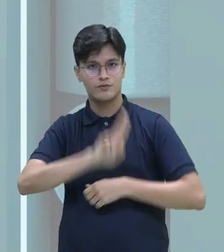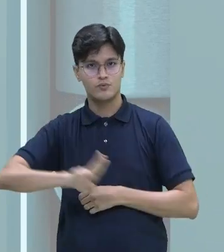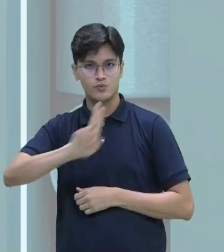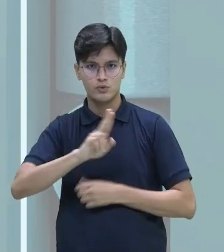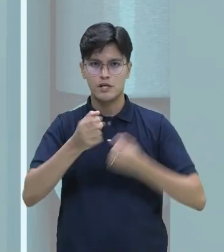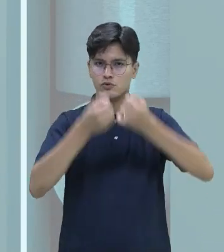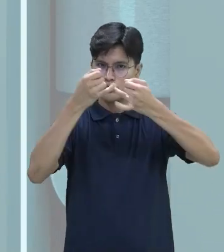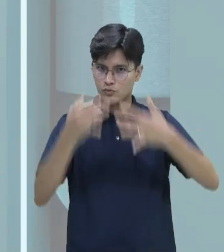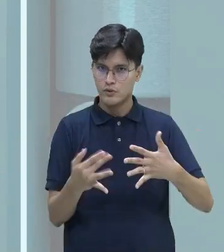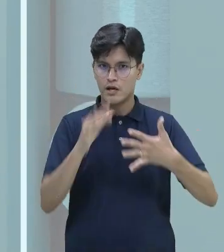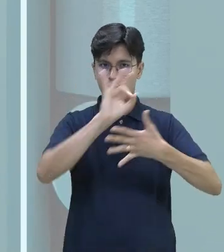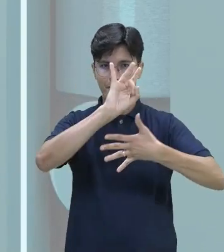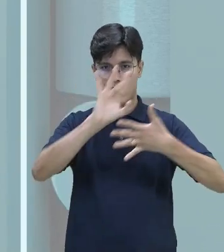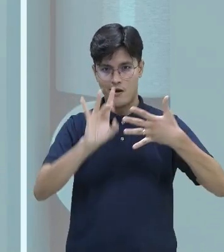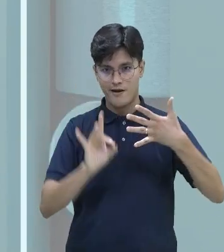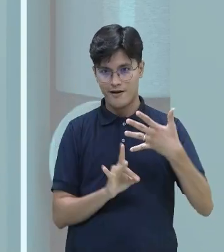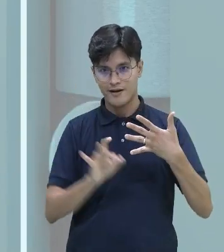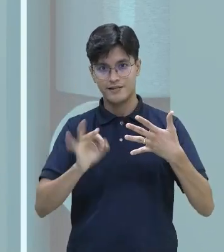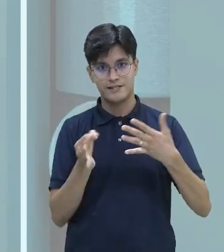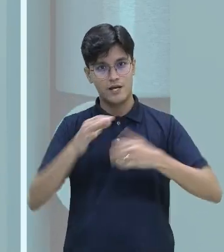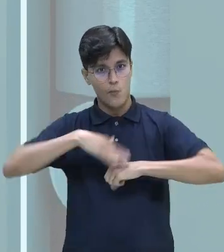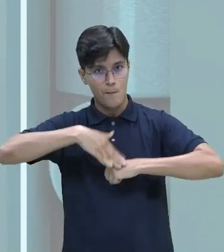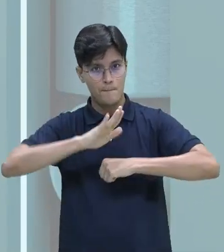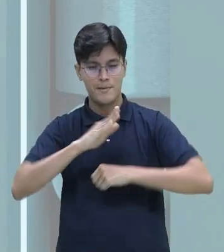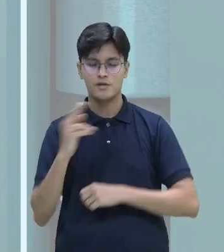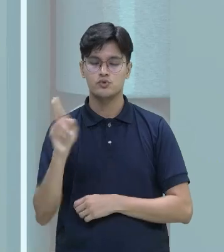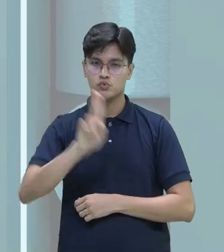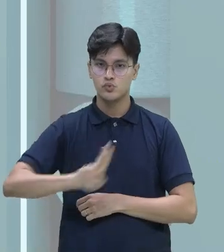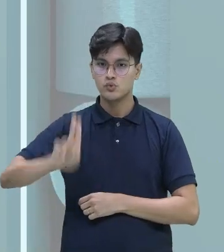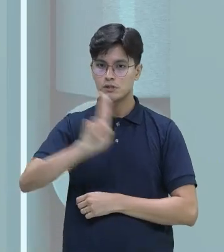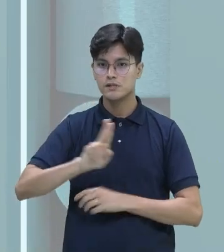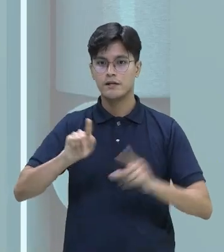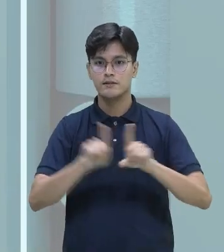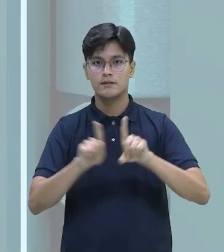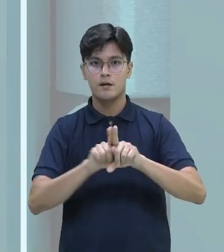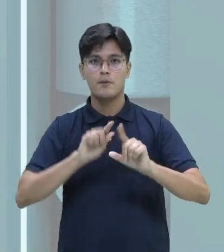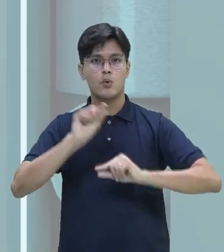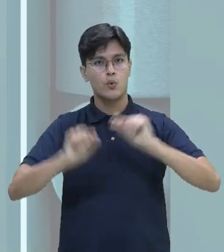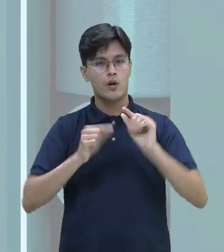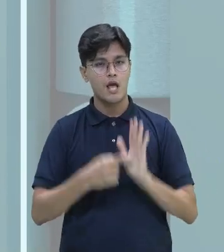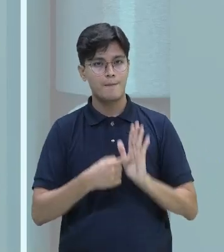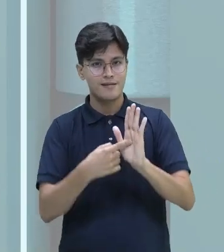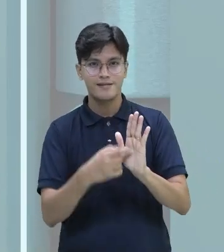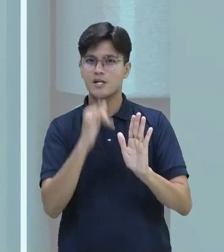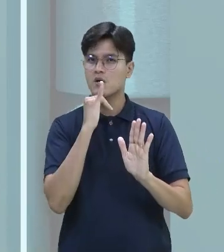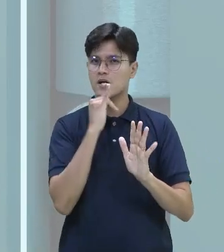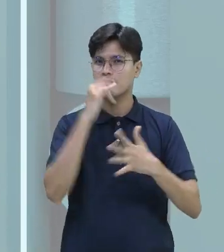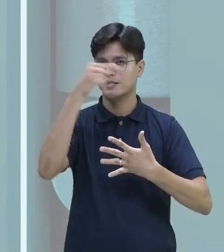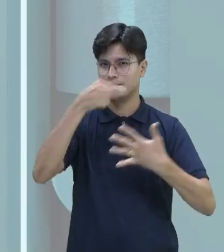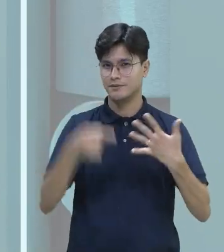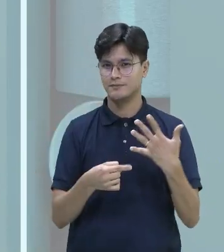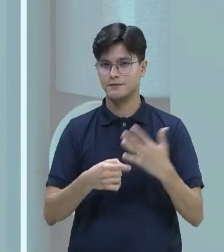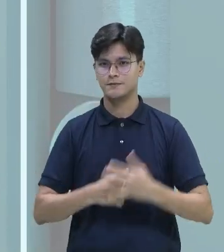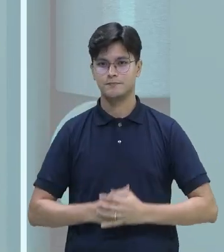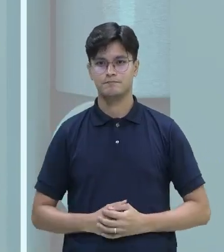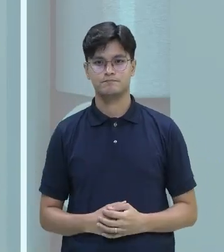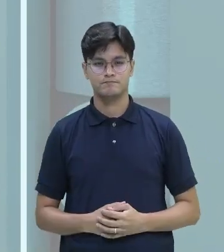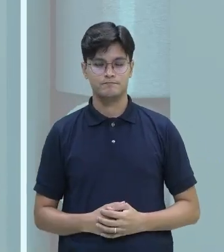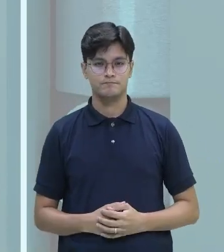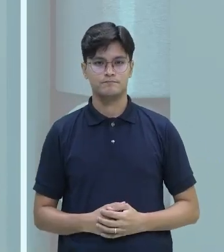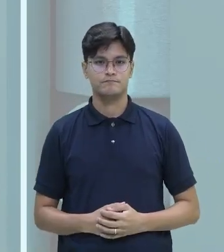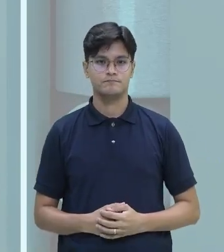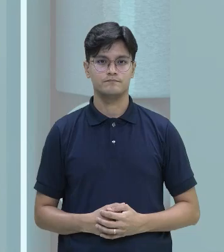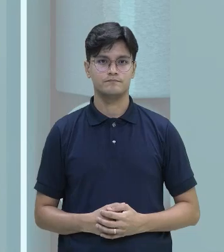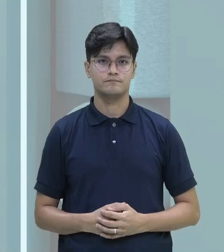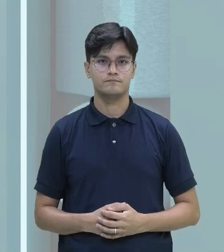um desses tipos mais usados e também apresentando exemplos, para que você possa